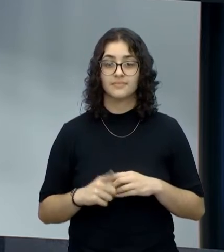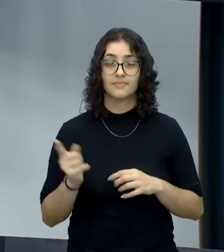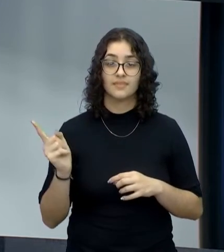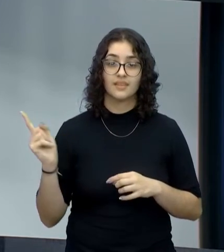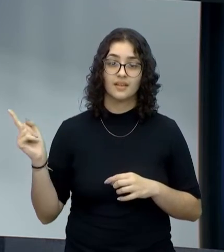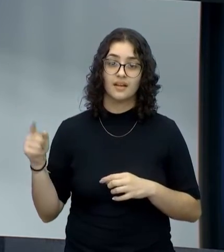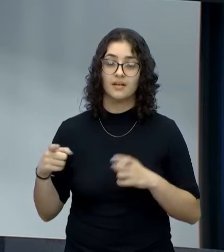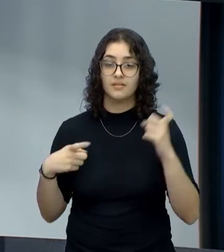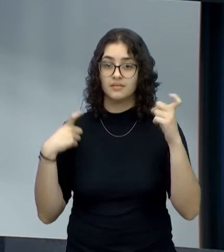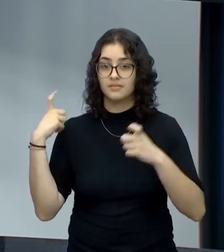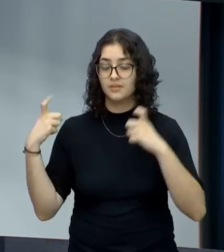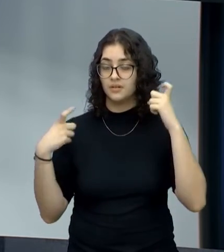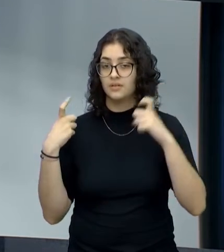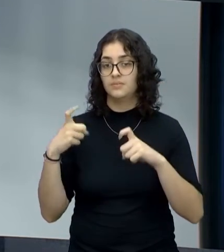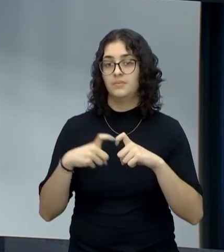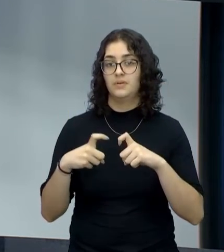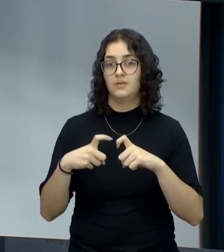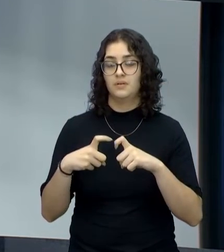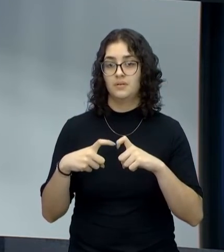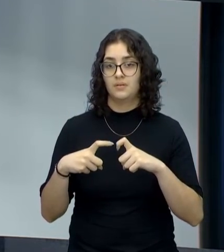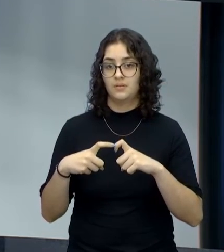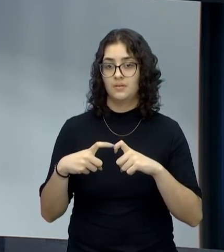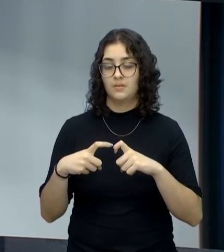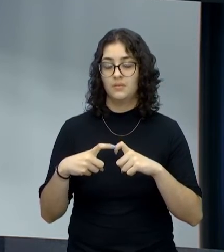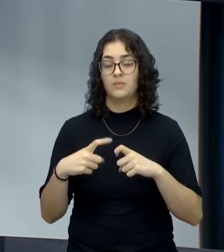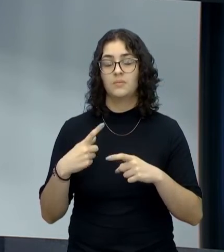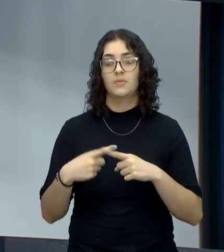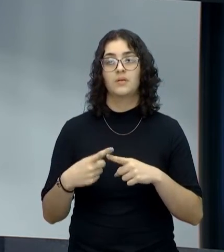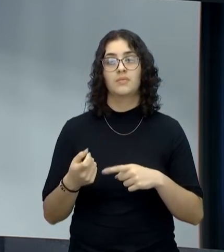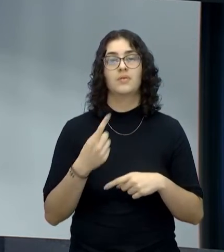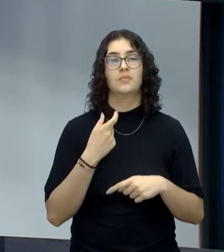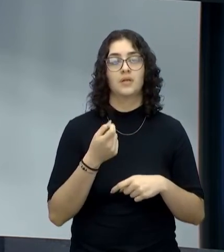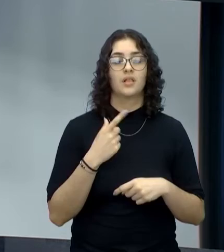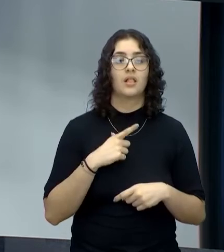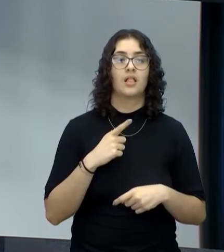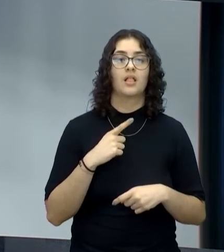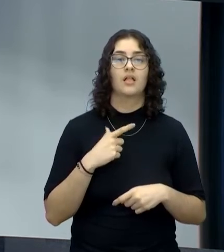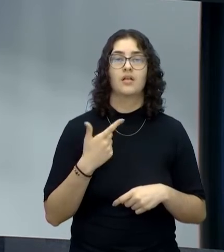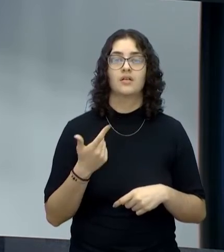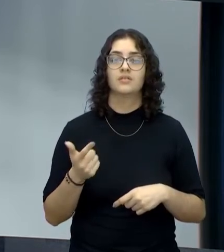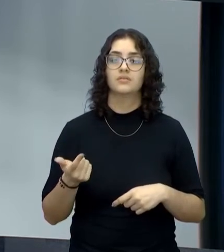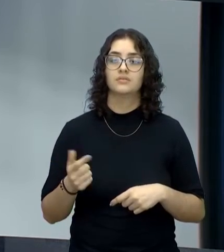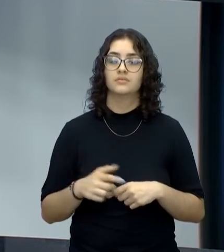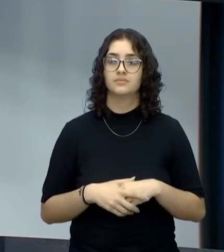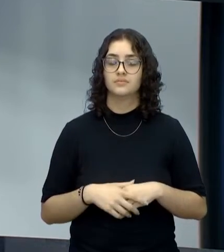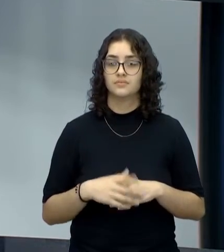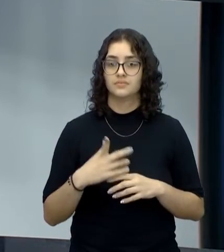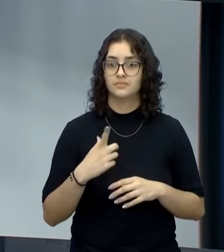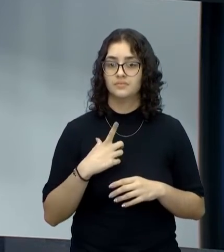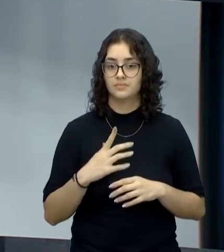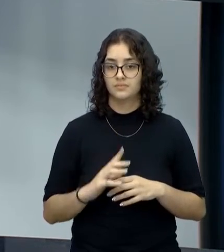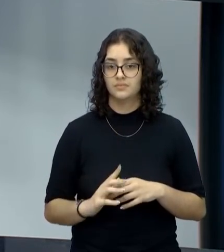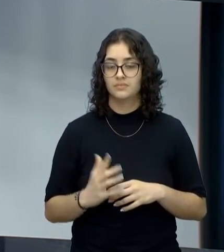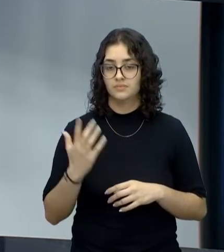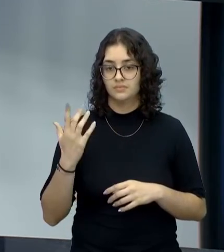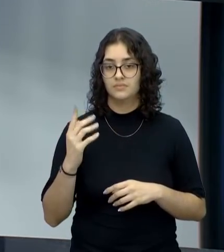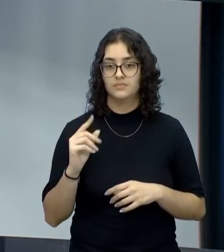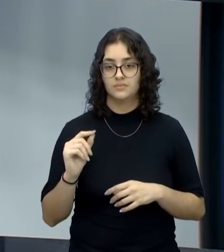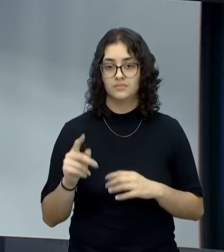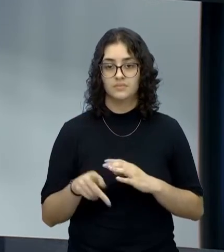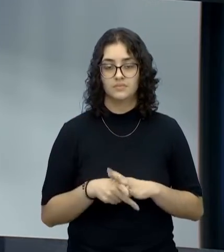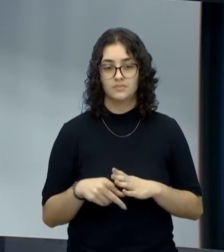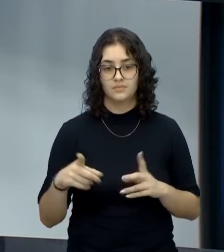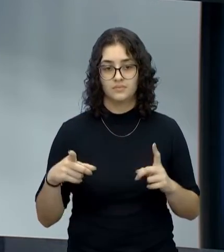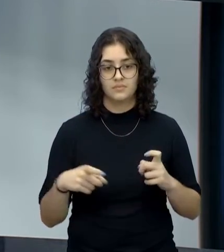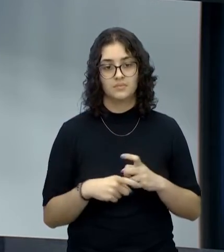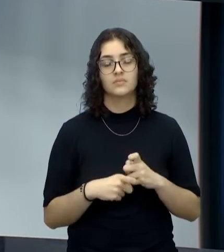aí preocupação para os médicos, porque muitos medicamentos não estão tendo mais efeito sobre esses